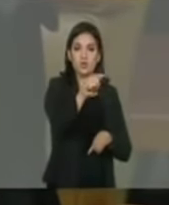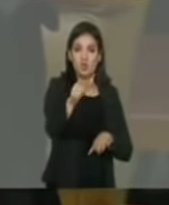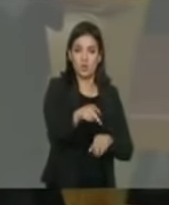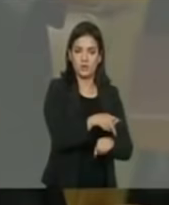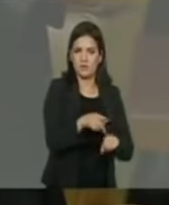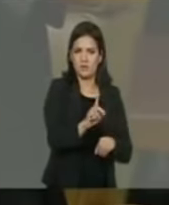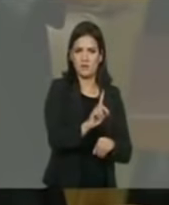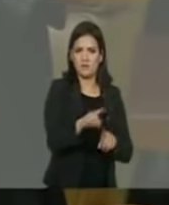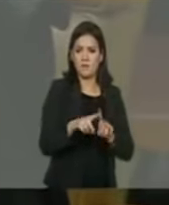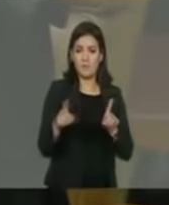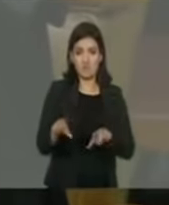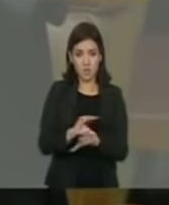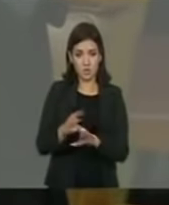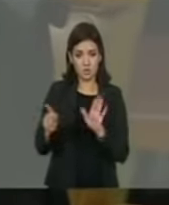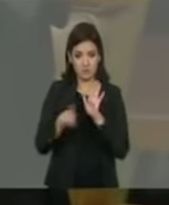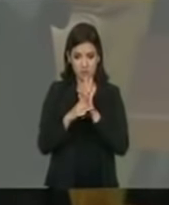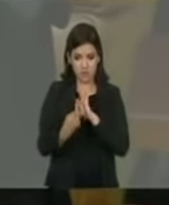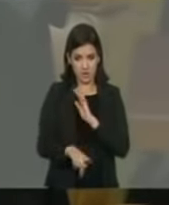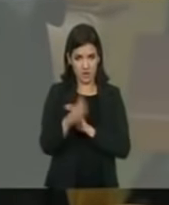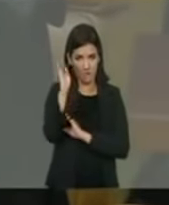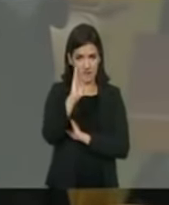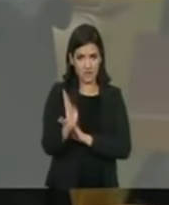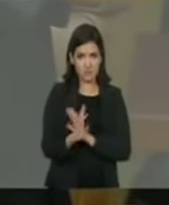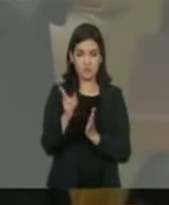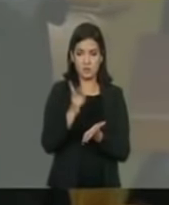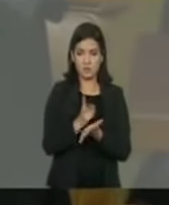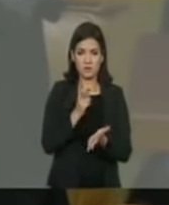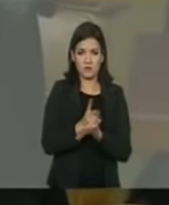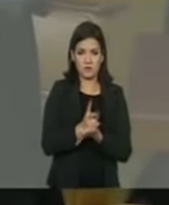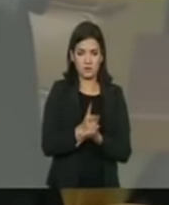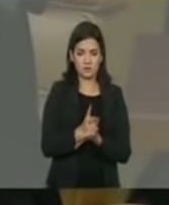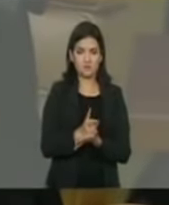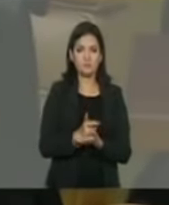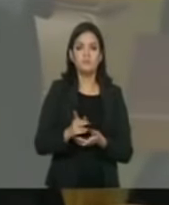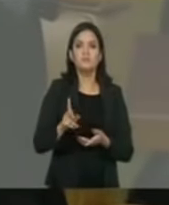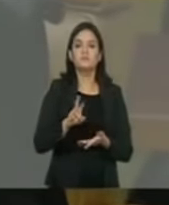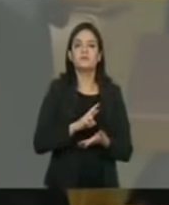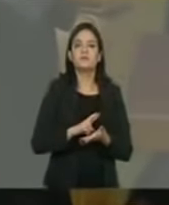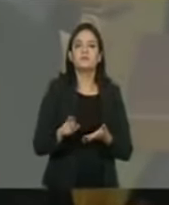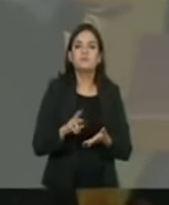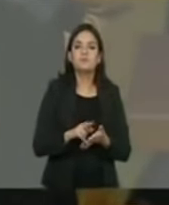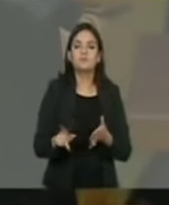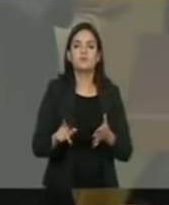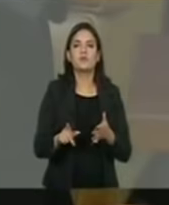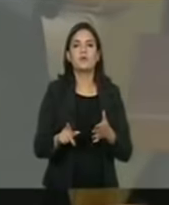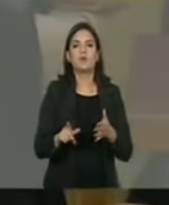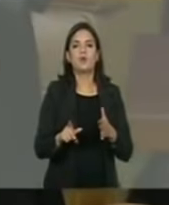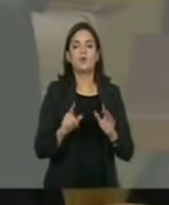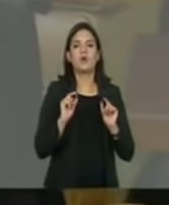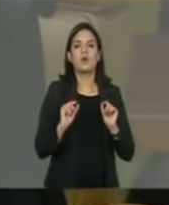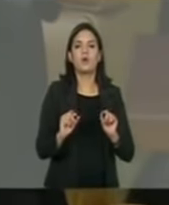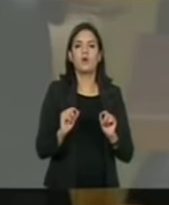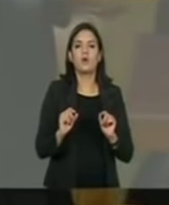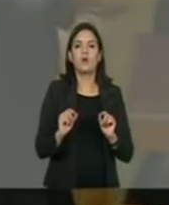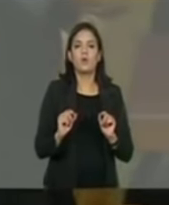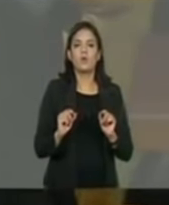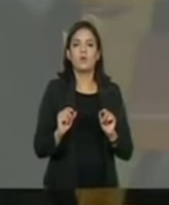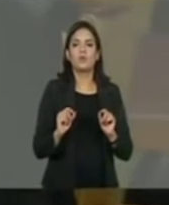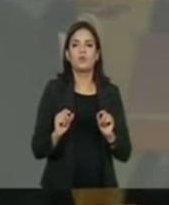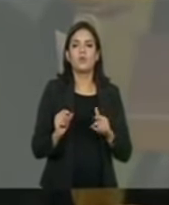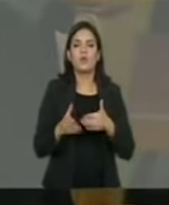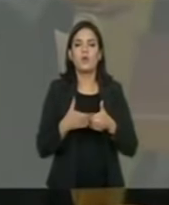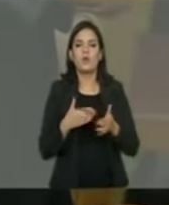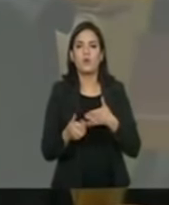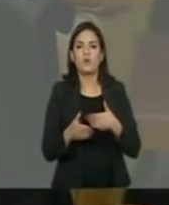carta magna não deve expor se super de fundar transgressão autoridade da canção da república a quaisquer